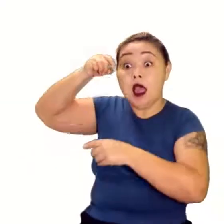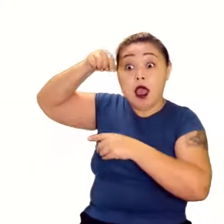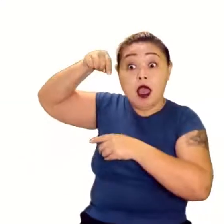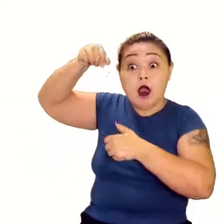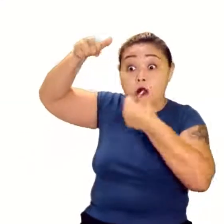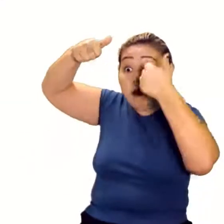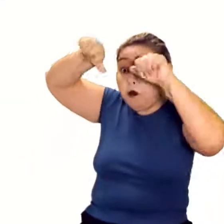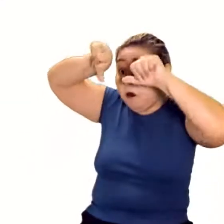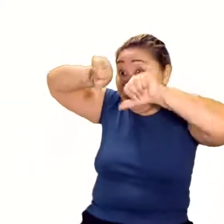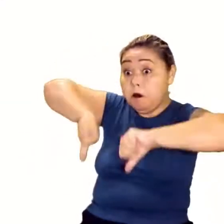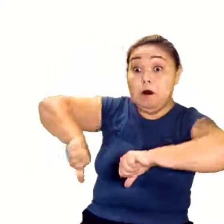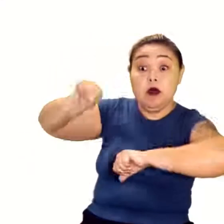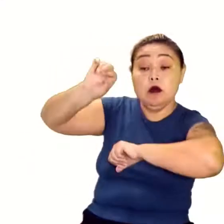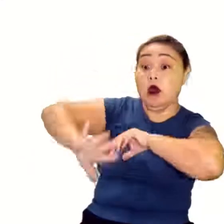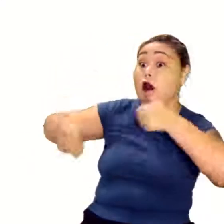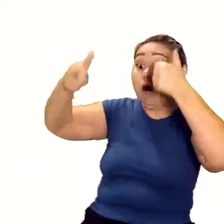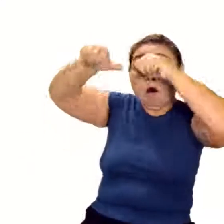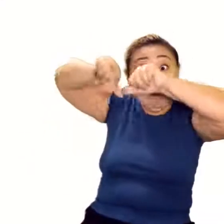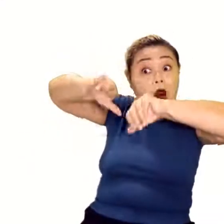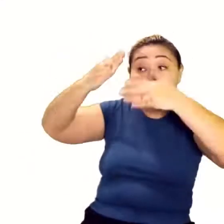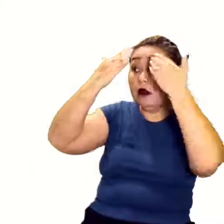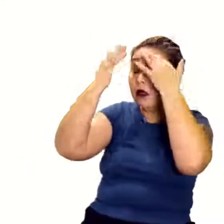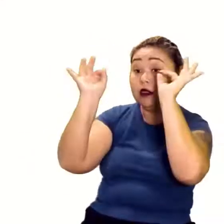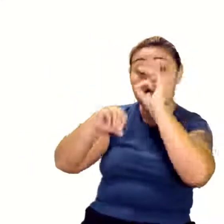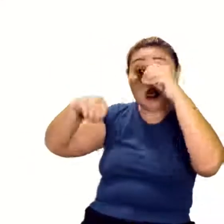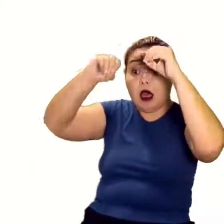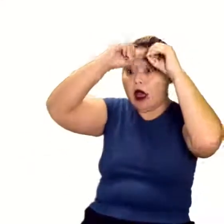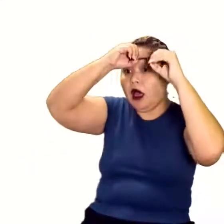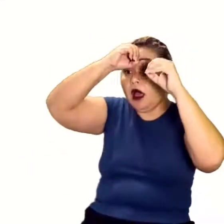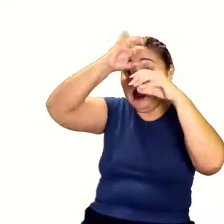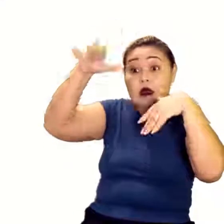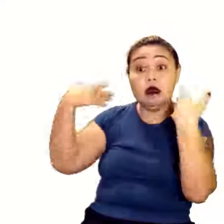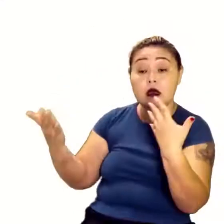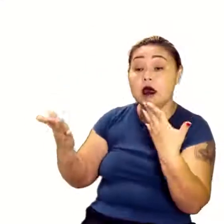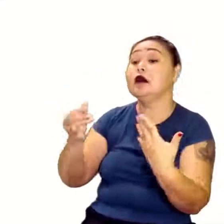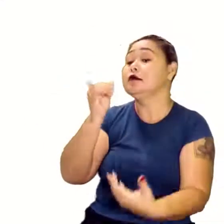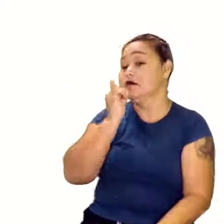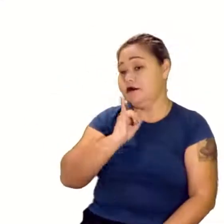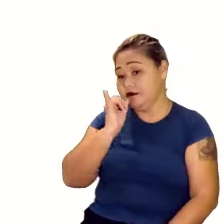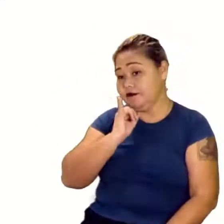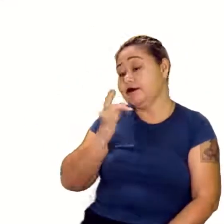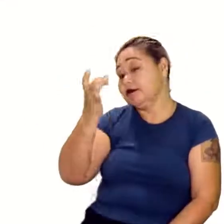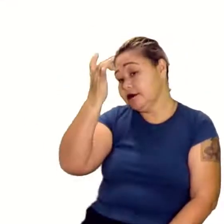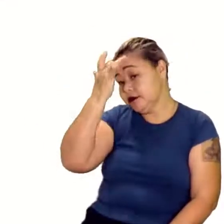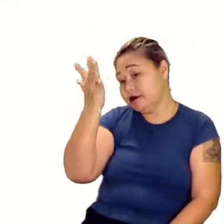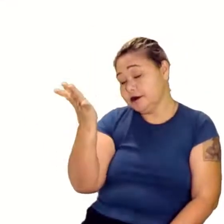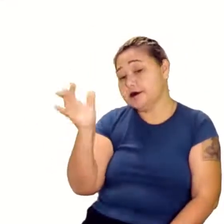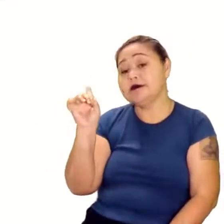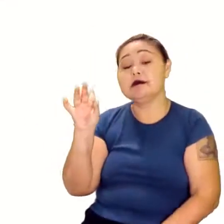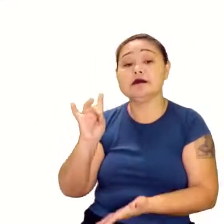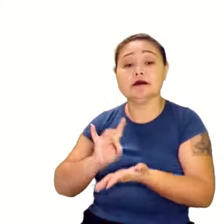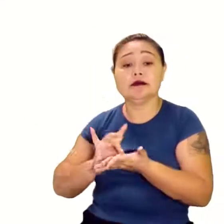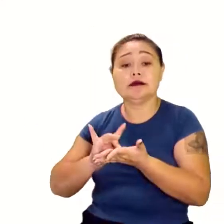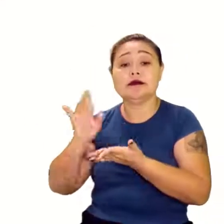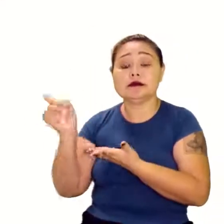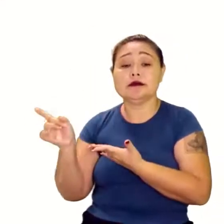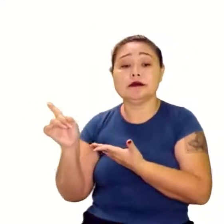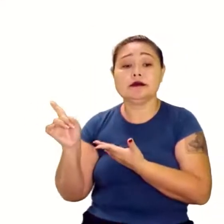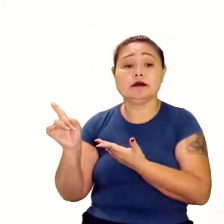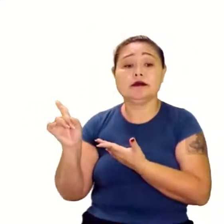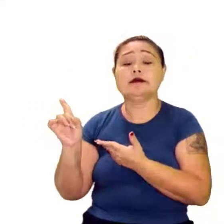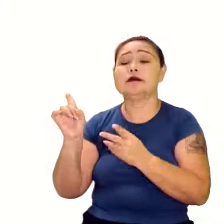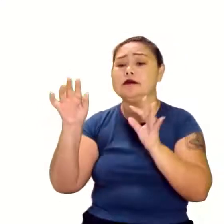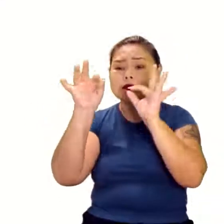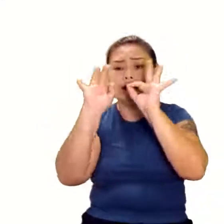pior ainda, porque nessa imagem você não consegue entender mais quase nada. No exemplo fica mais fácil. Realmente.